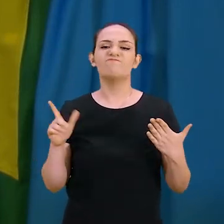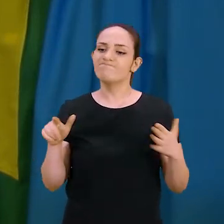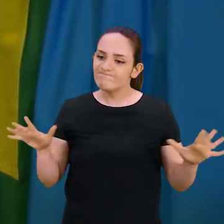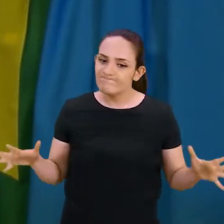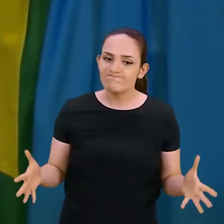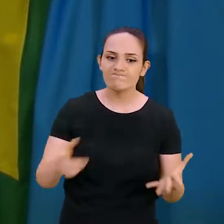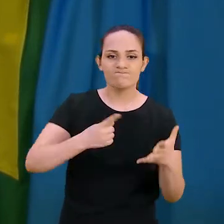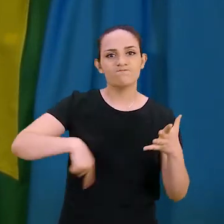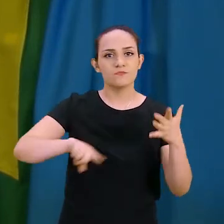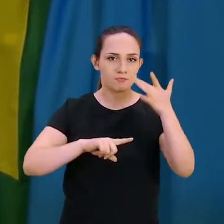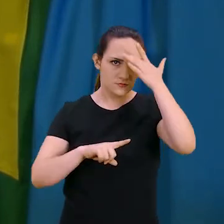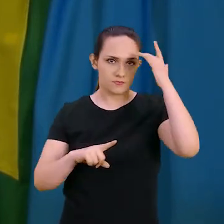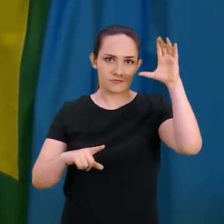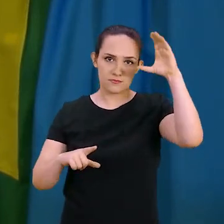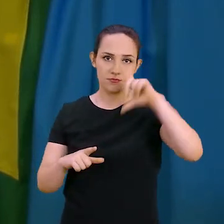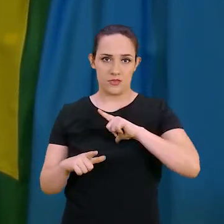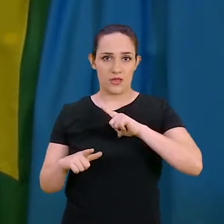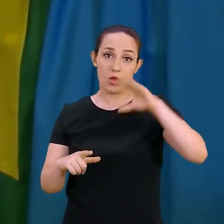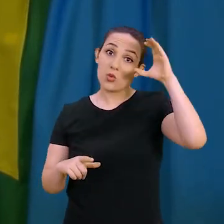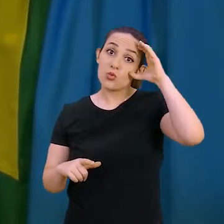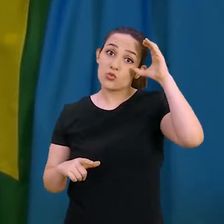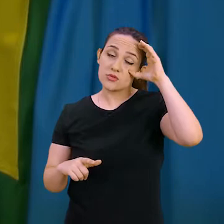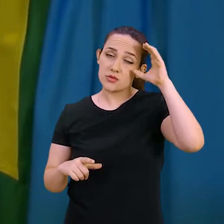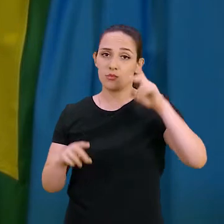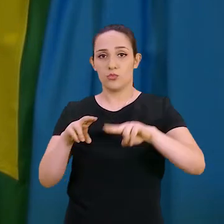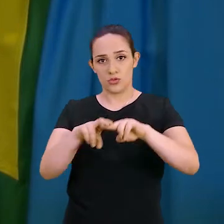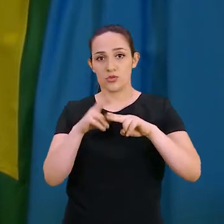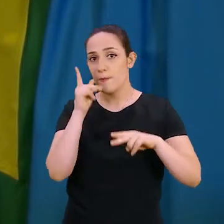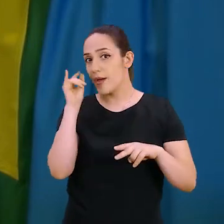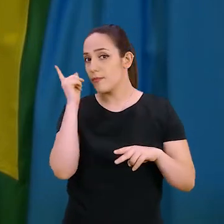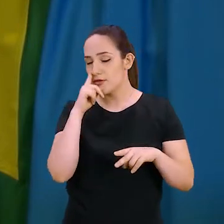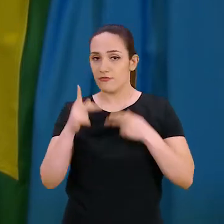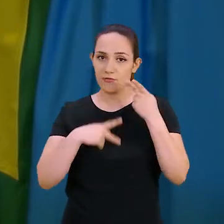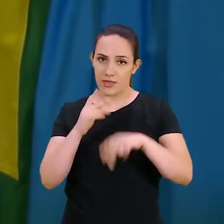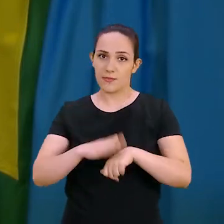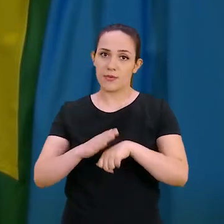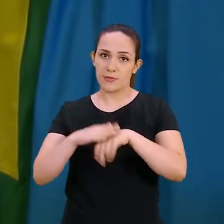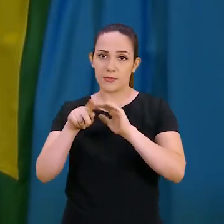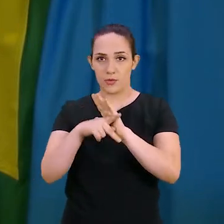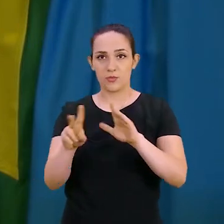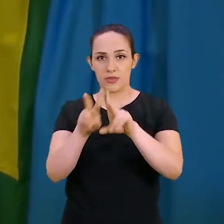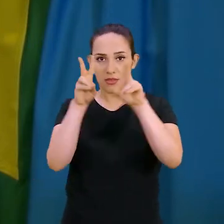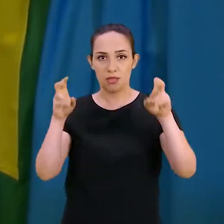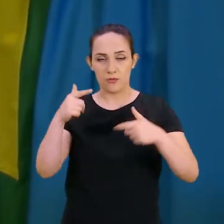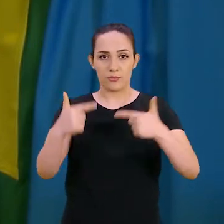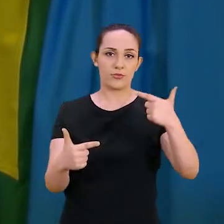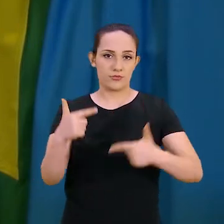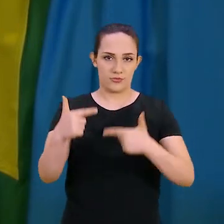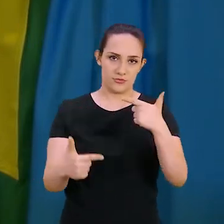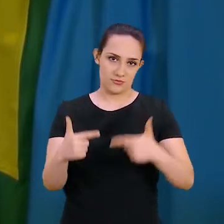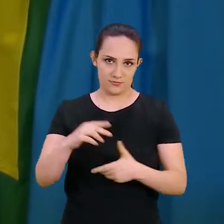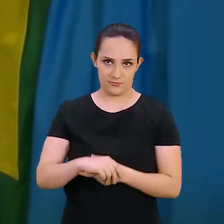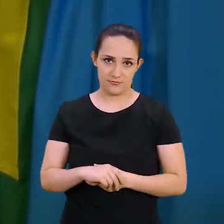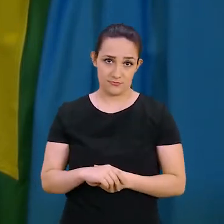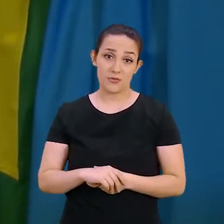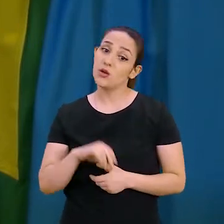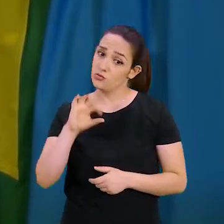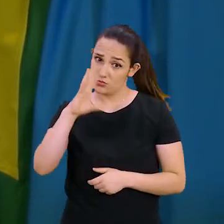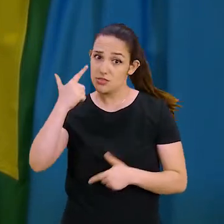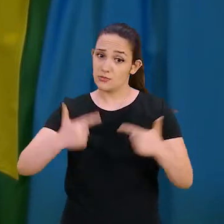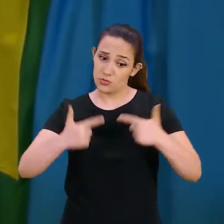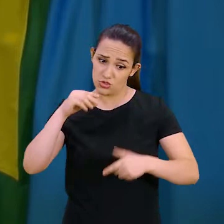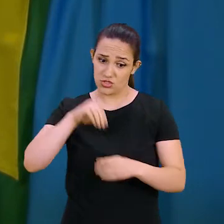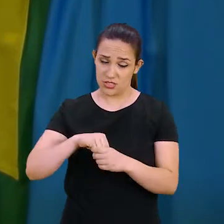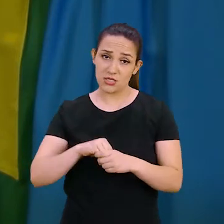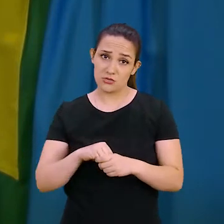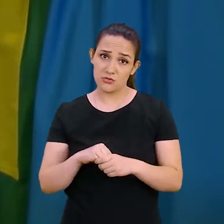de conscientização. Então, os pais estão falando mais sobre política em casa. Nós realizamos política dentro de